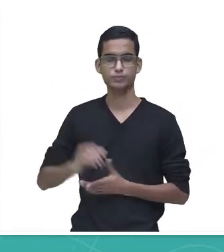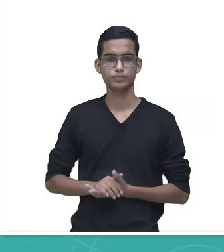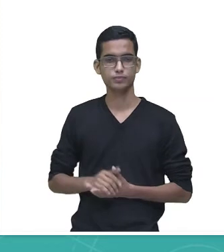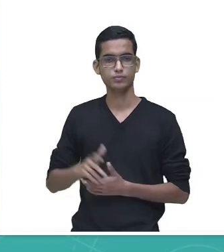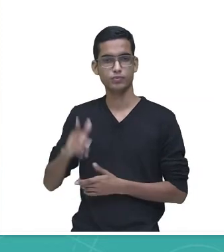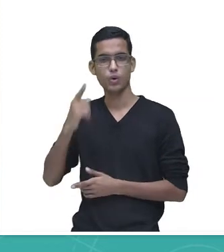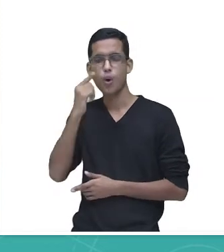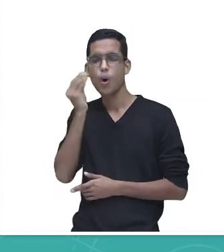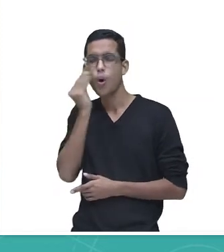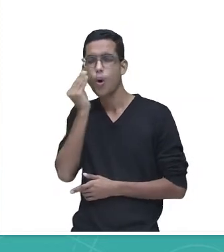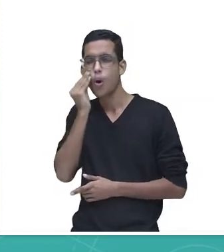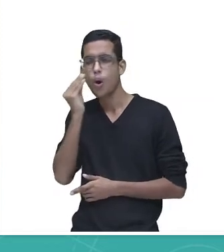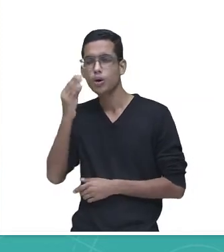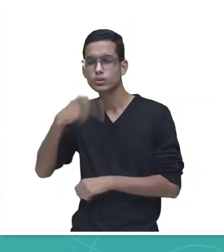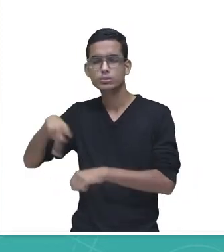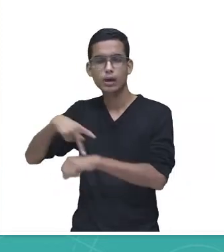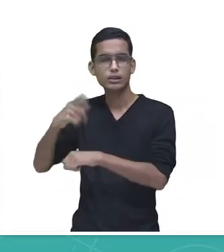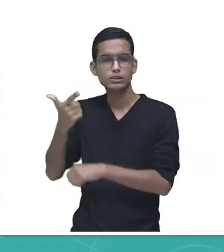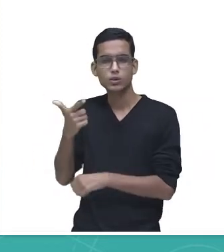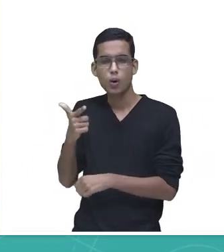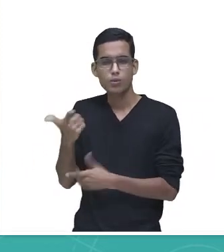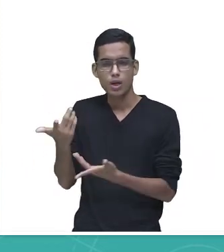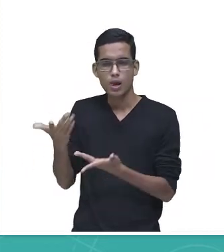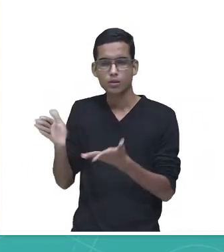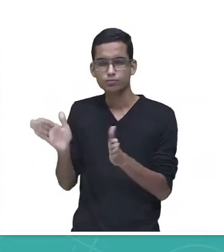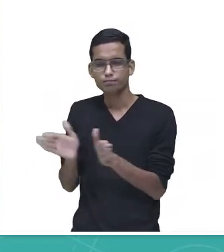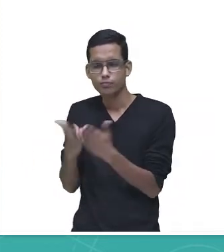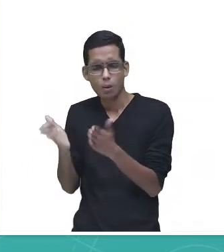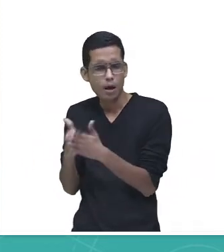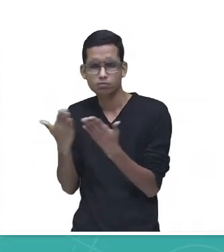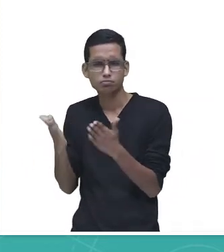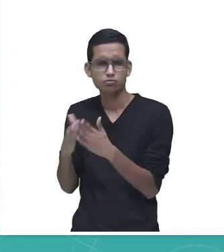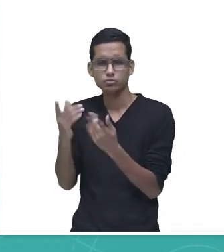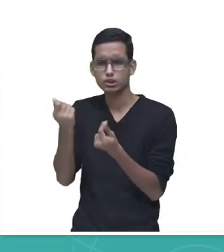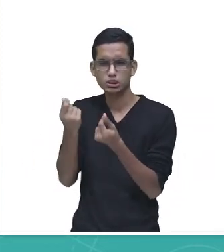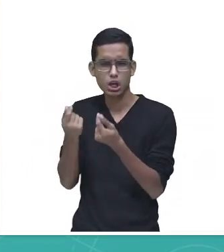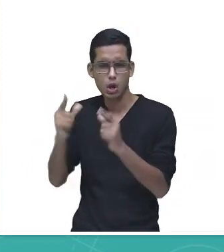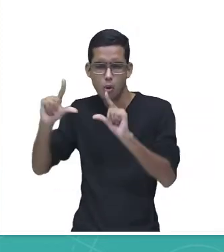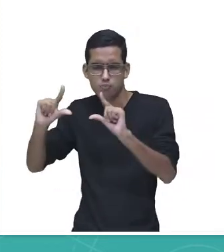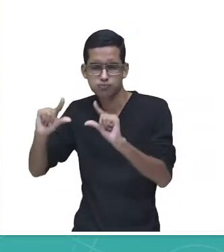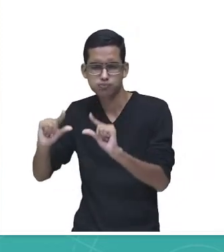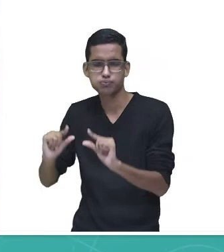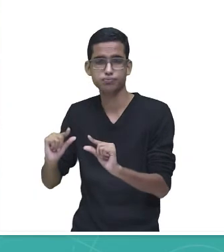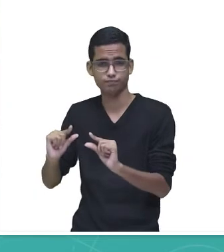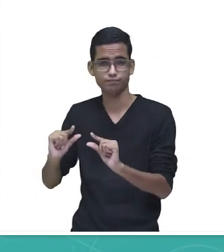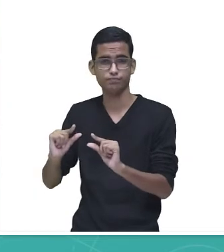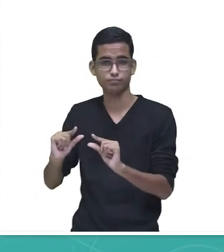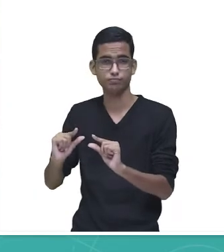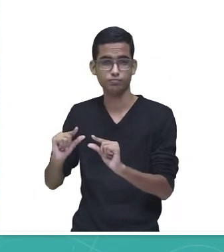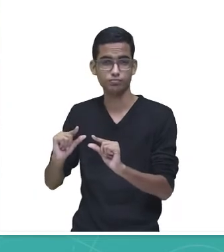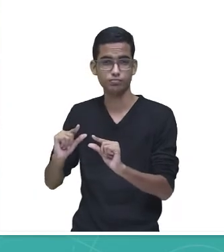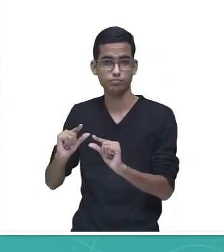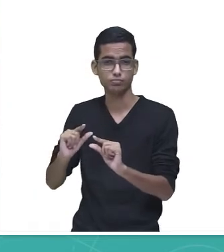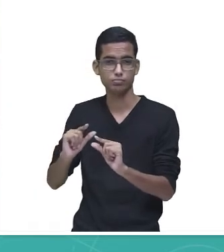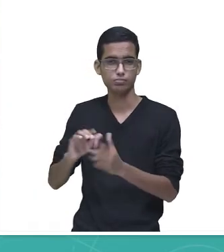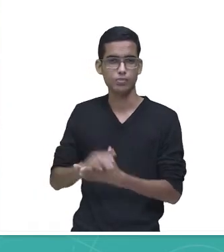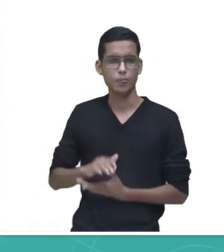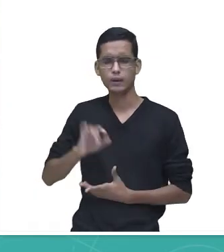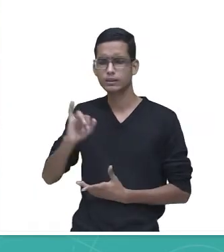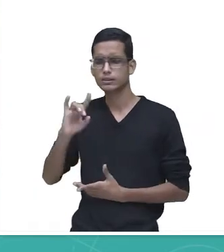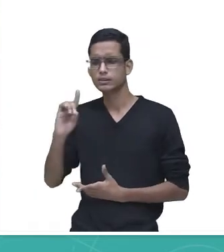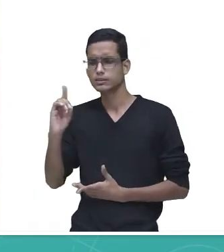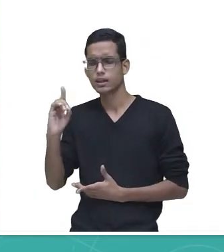que menos oferecem condições para o desenvolvimento de uma pessoa. E que condições seriam essas? Que eu